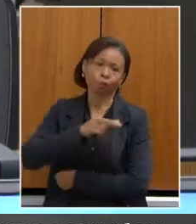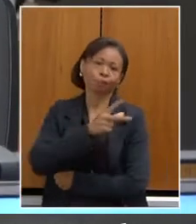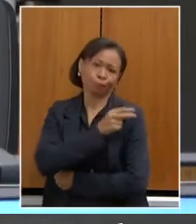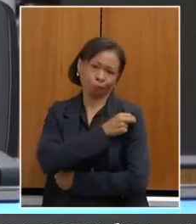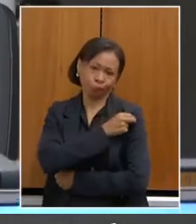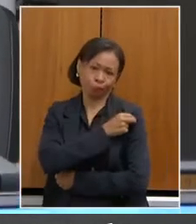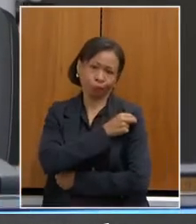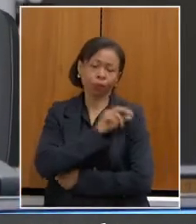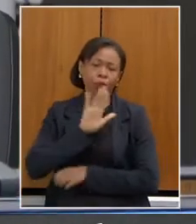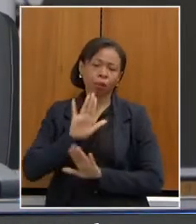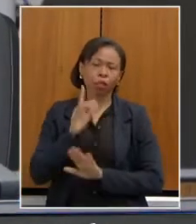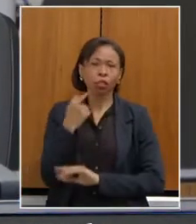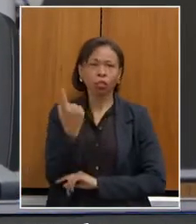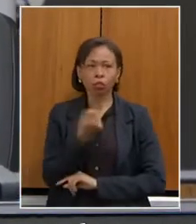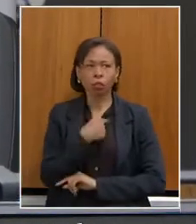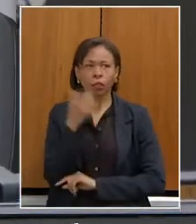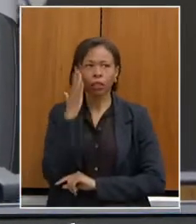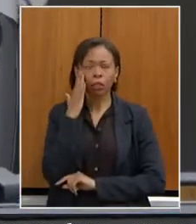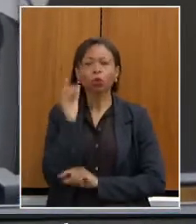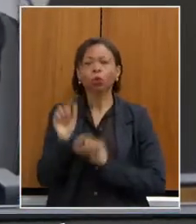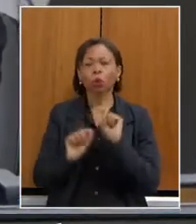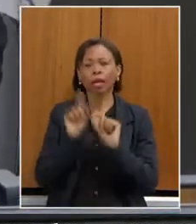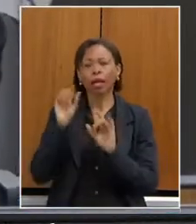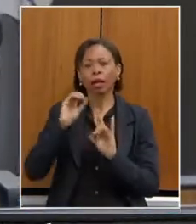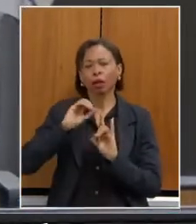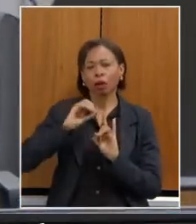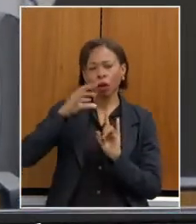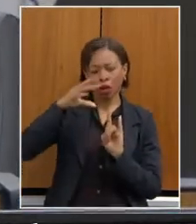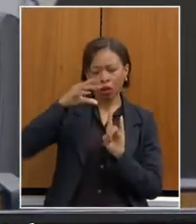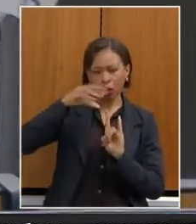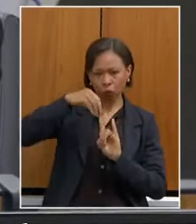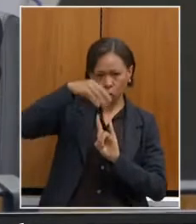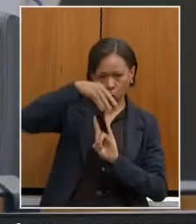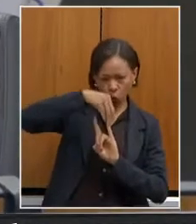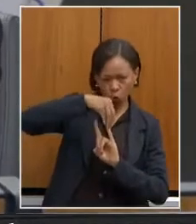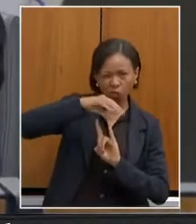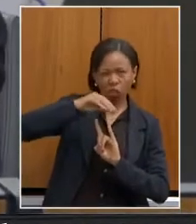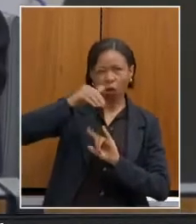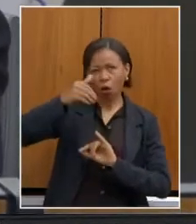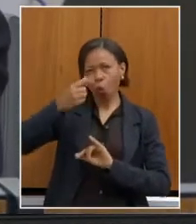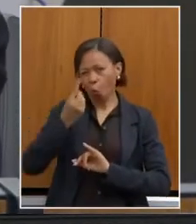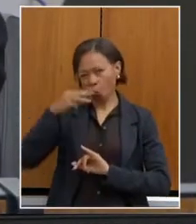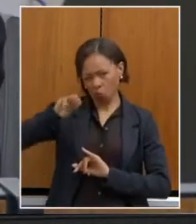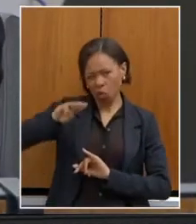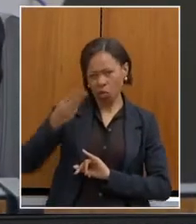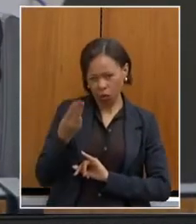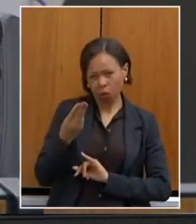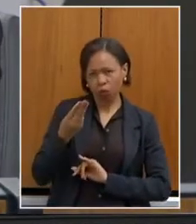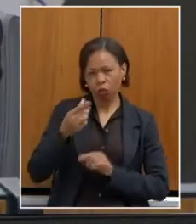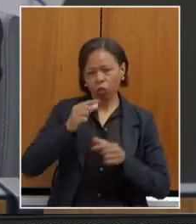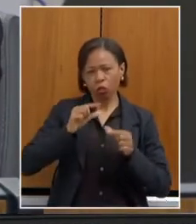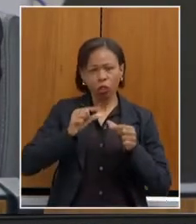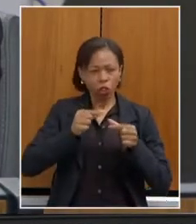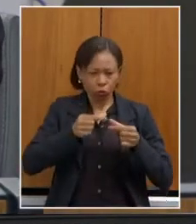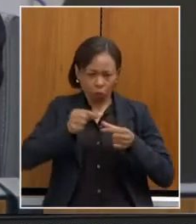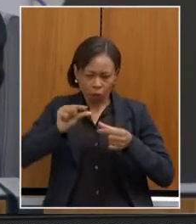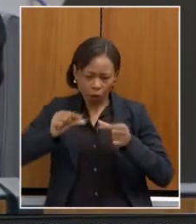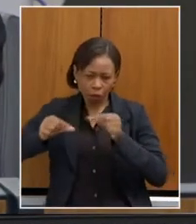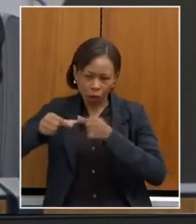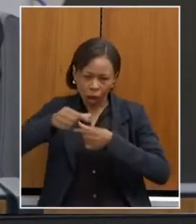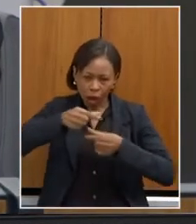de clareza é que a Fiocruz, ela já está produzindo um milhão de doses diariamente e ela vai produzir a própria IFA, aumentando a sua capacidade.